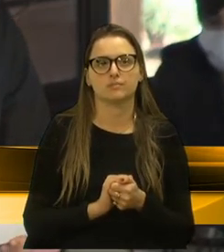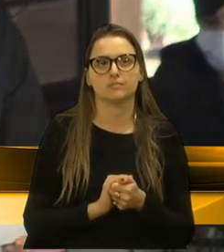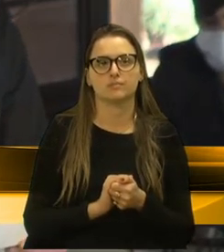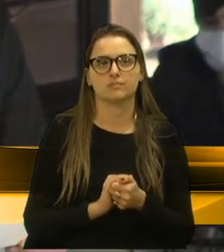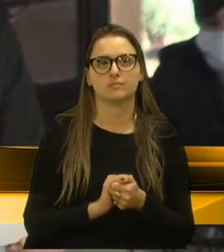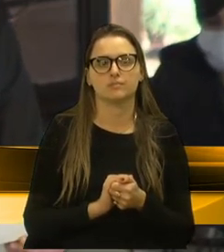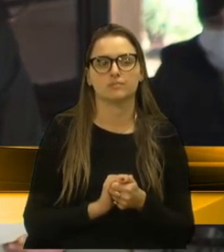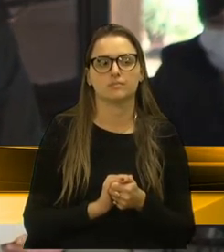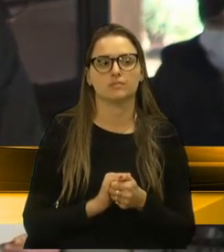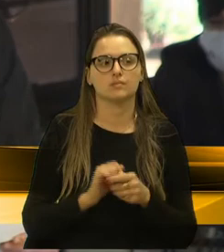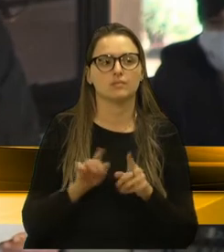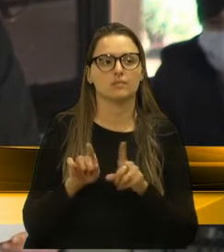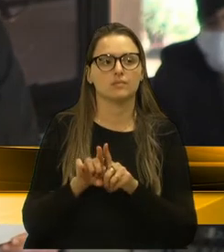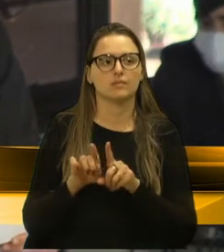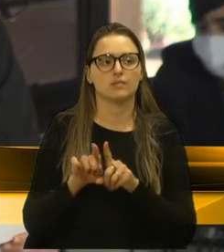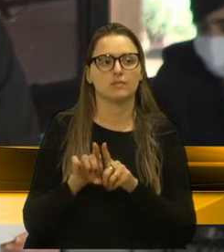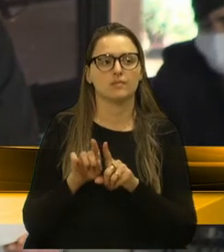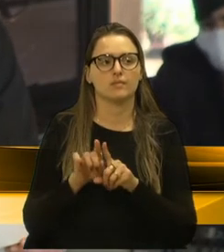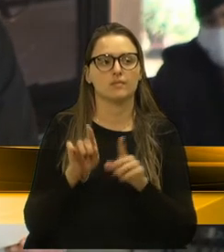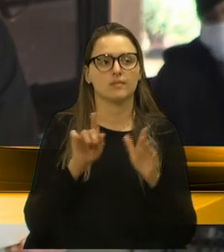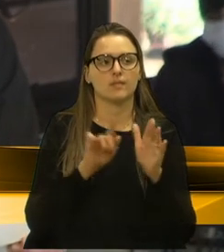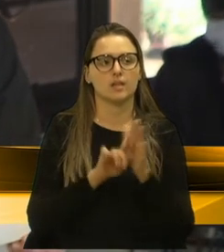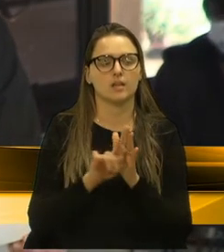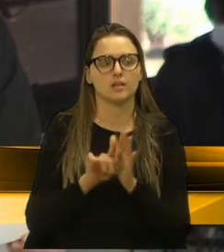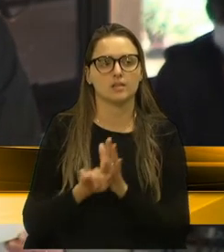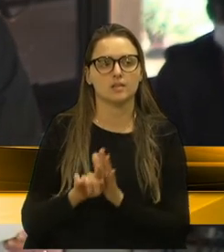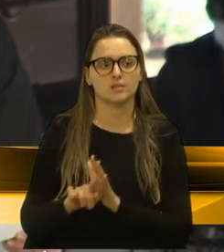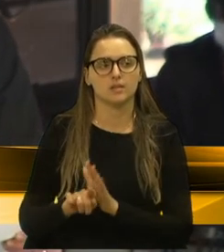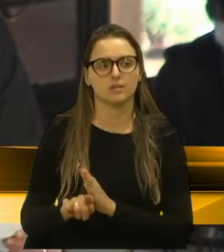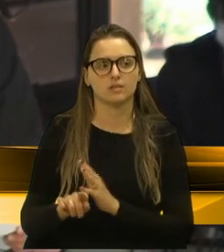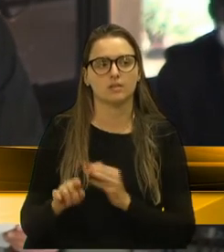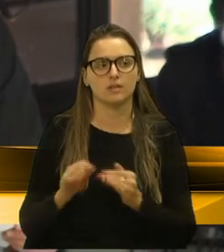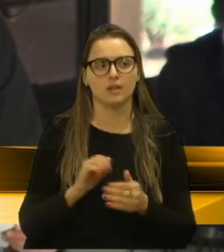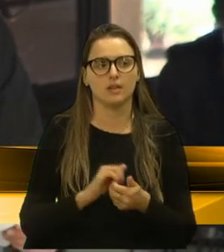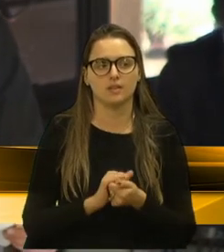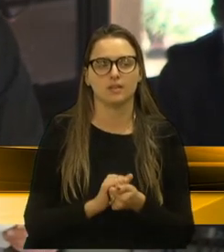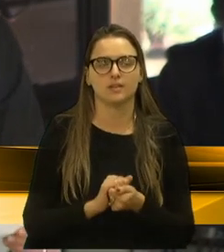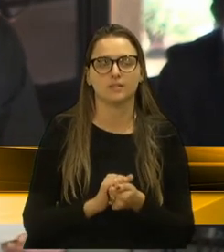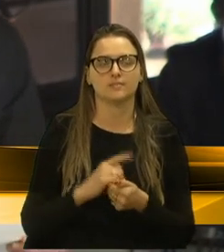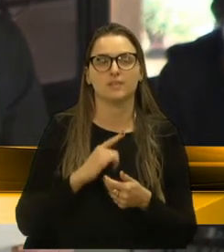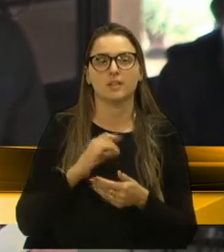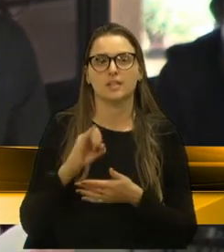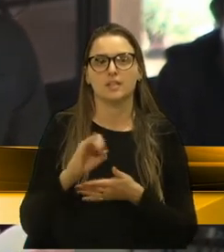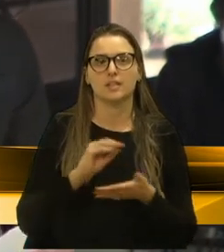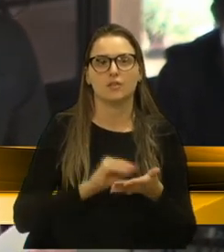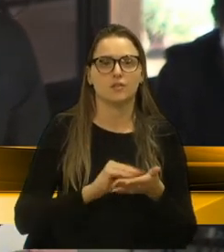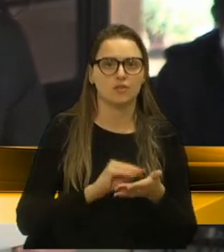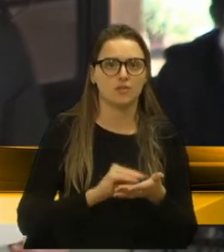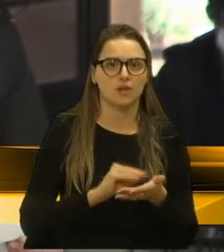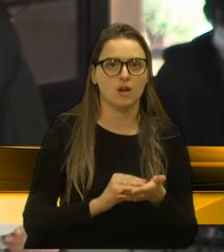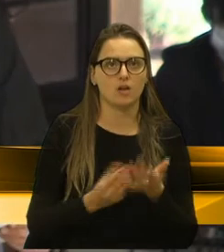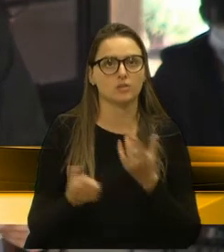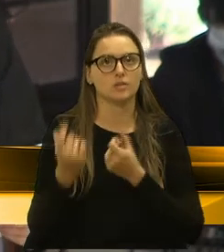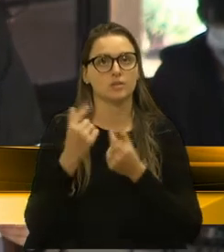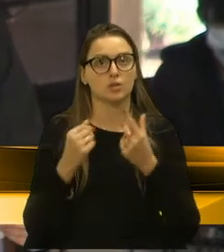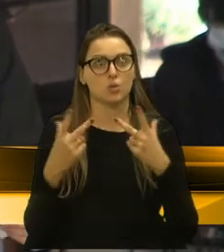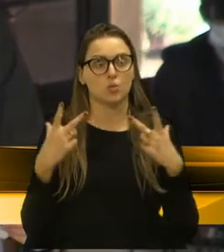Nos questionamentos, ele concordou que realmente existe a falta de alguns motoristas,